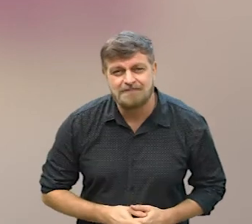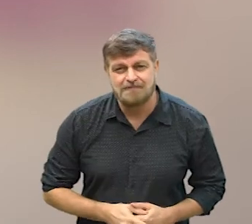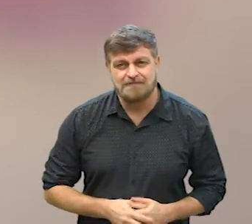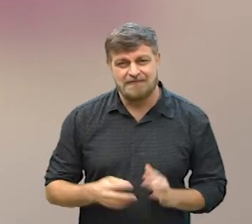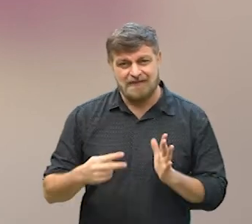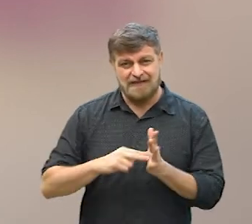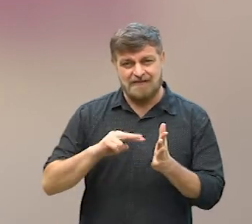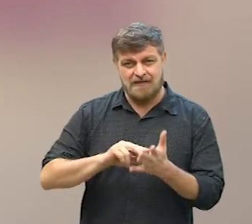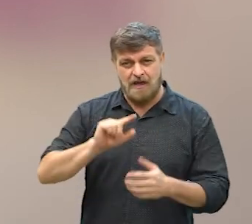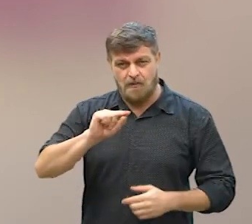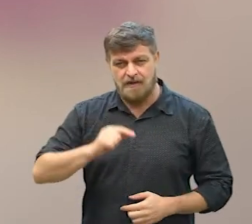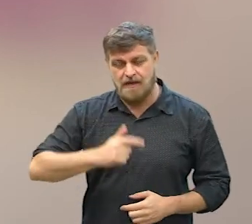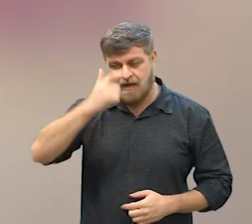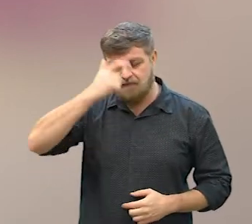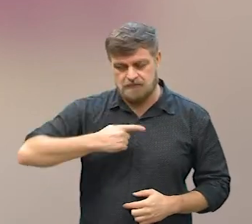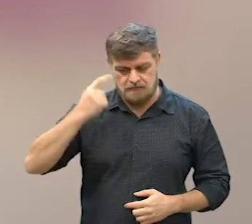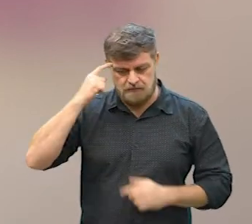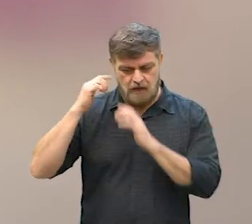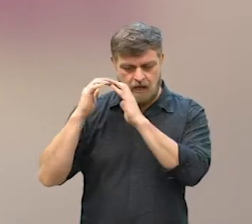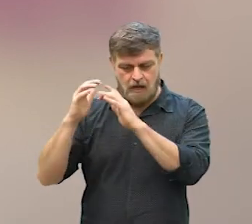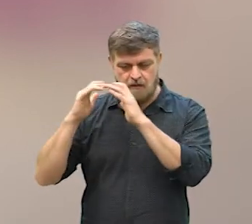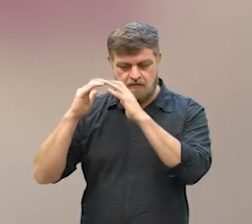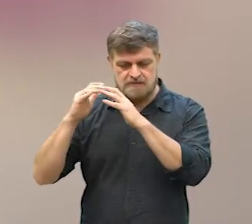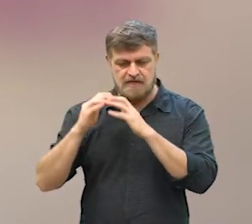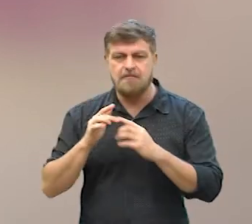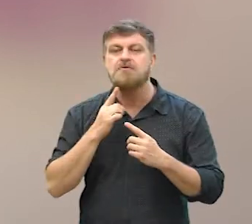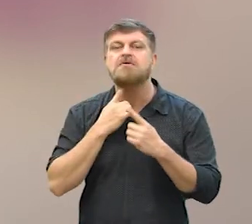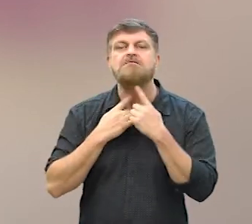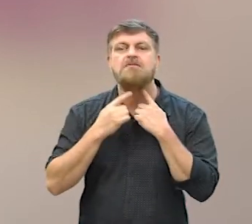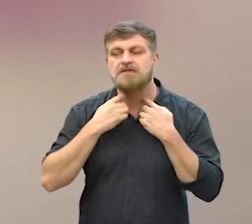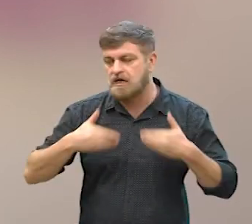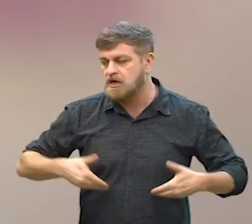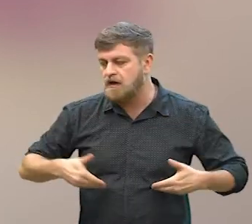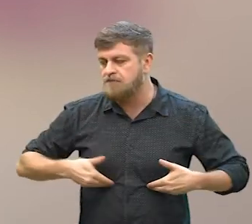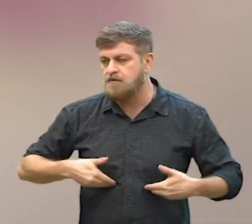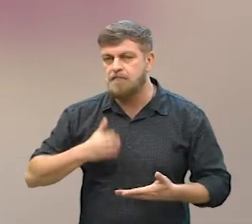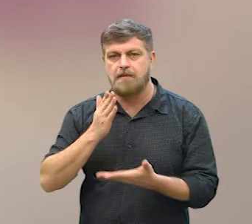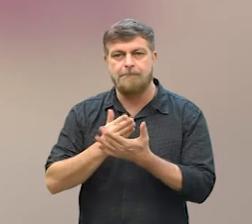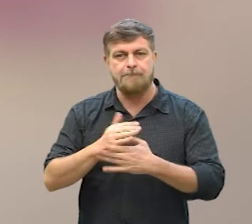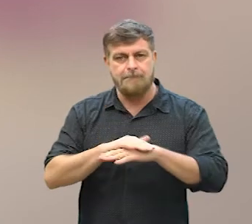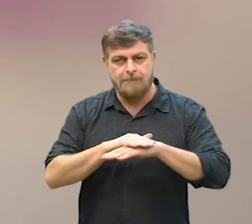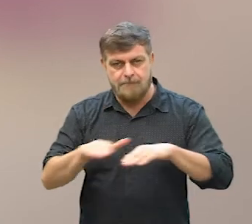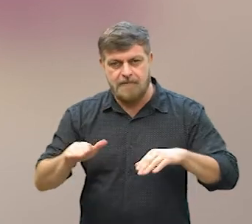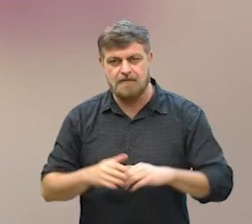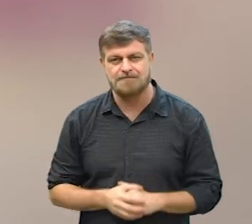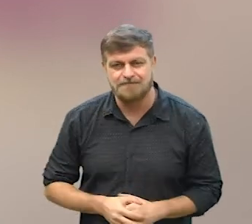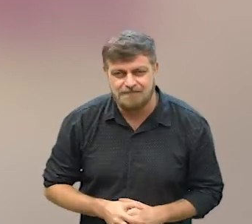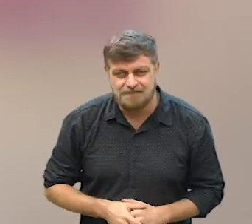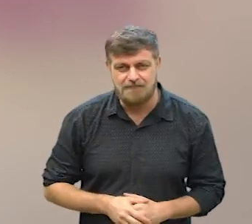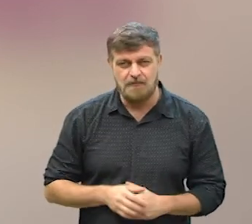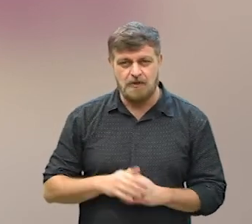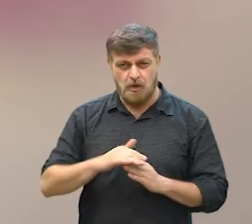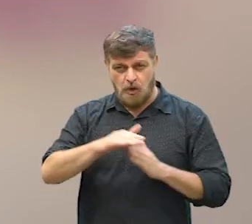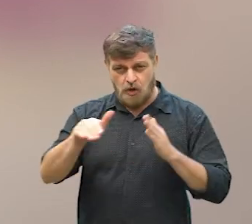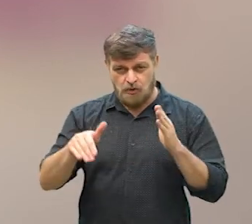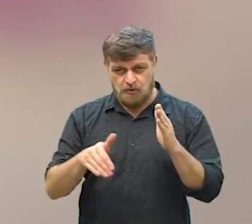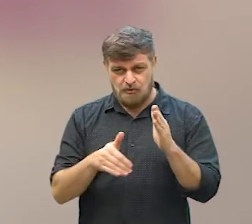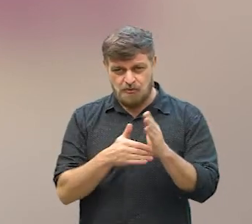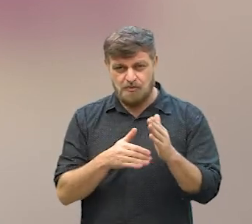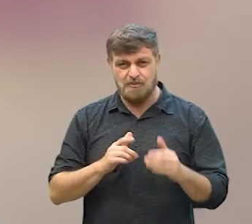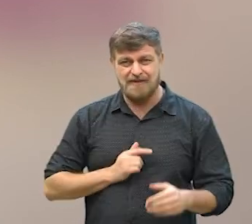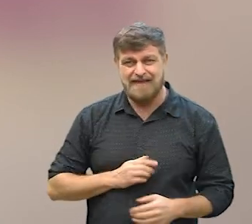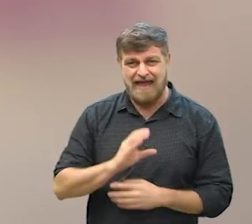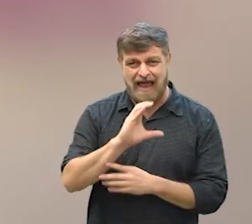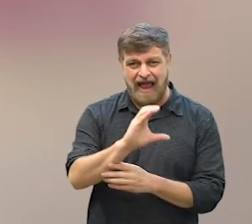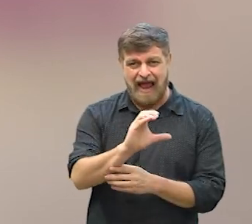estômago. Então, isso promove para o seu cérebro uma saciedade. E aí você para de comer. Tudo que é carboidrato simples